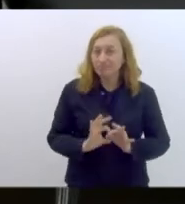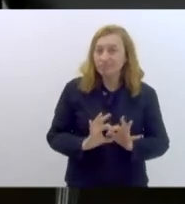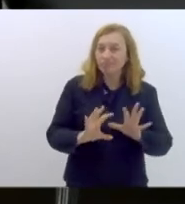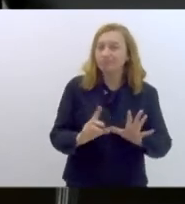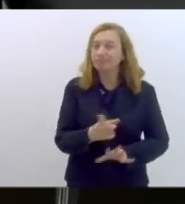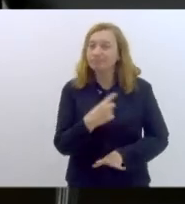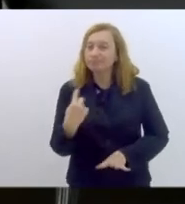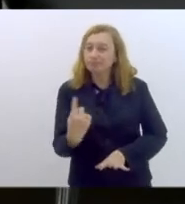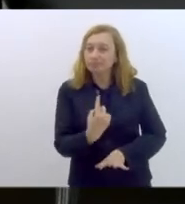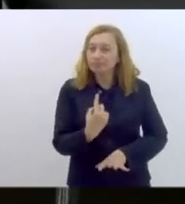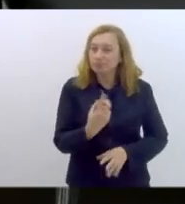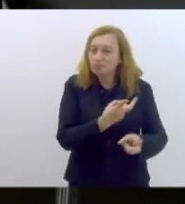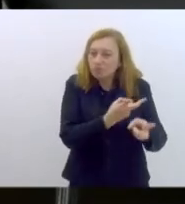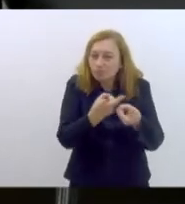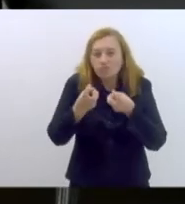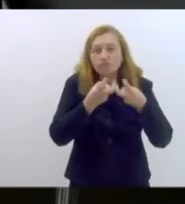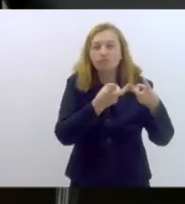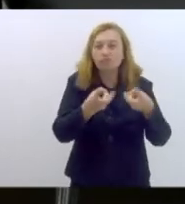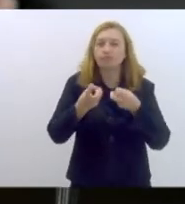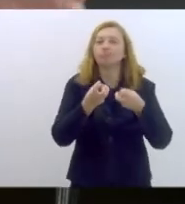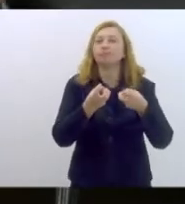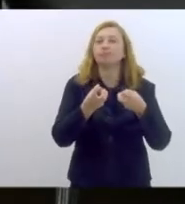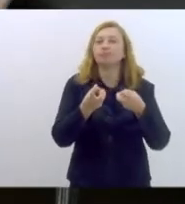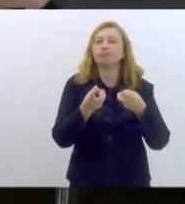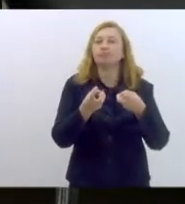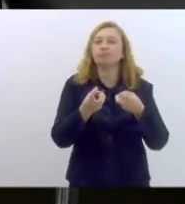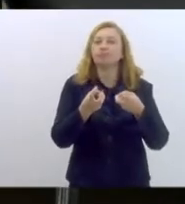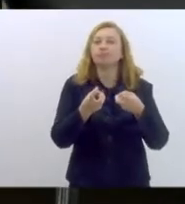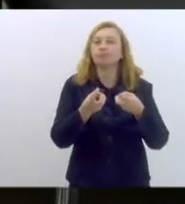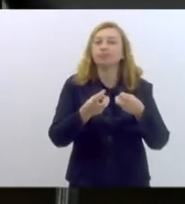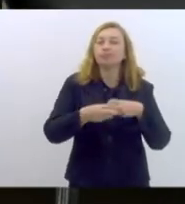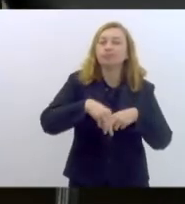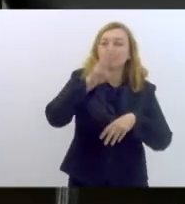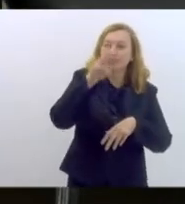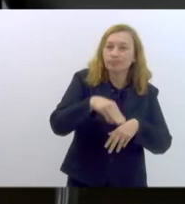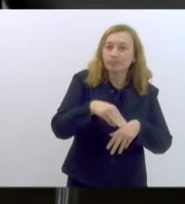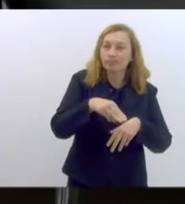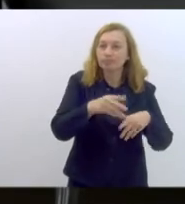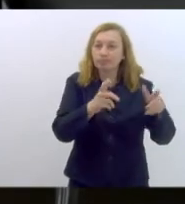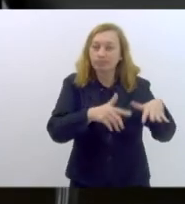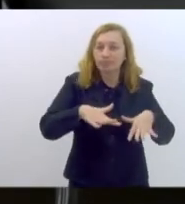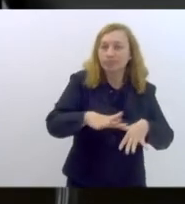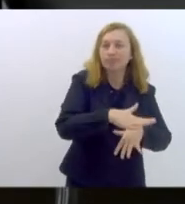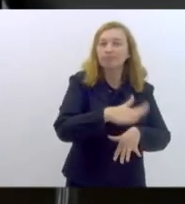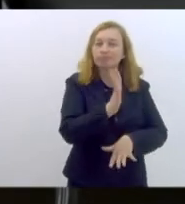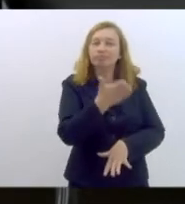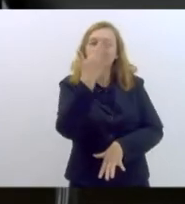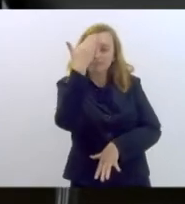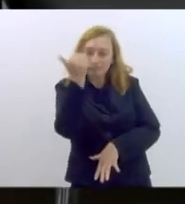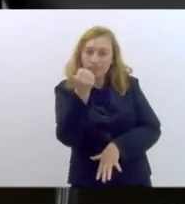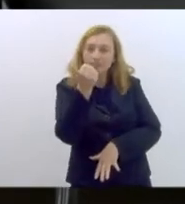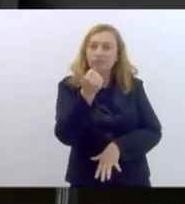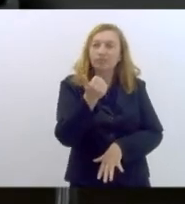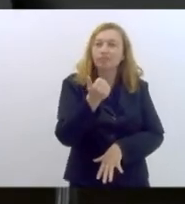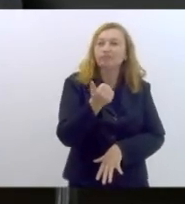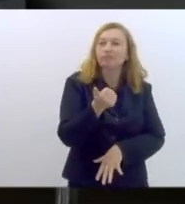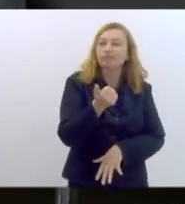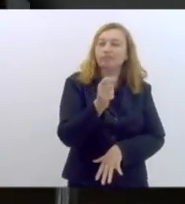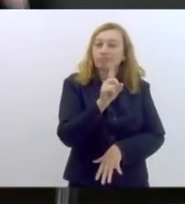nós constatássemos que quem está no meio já sabia, mas é um